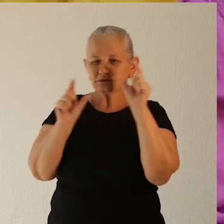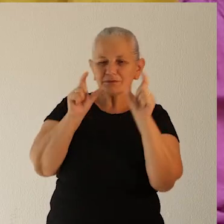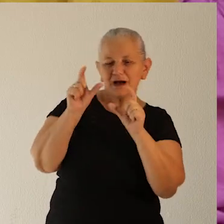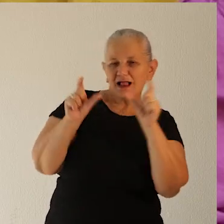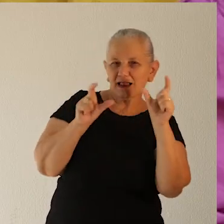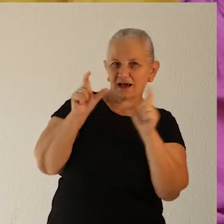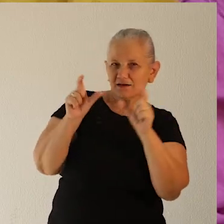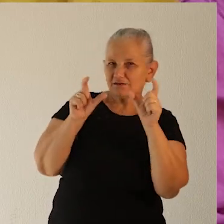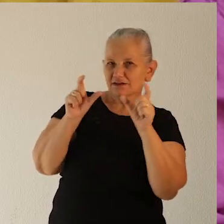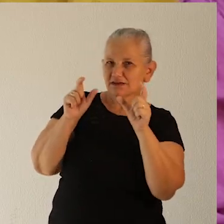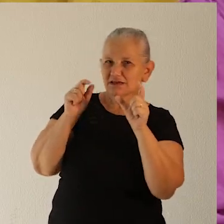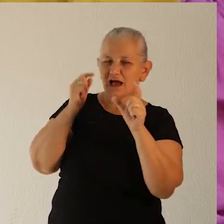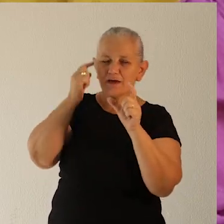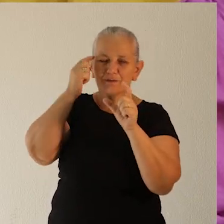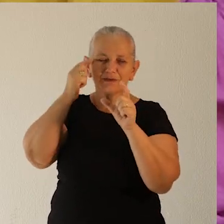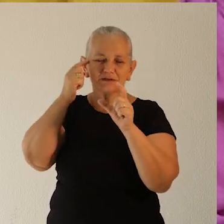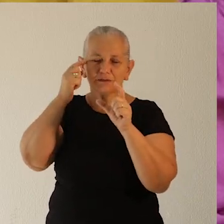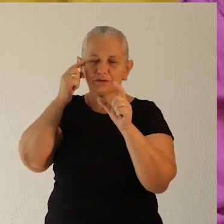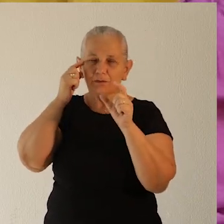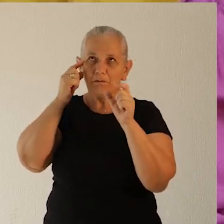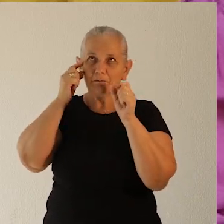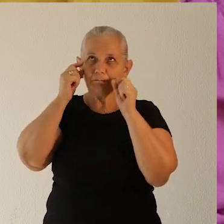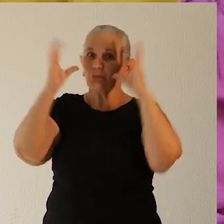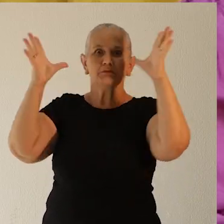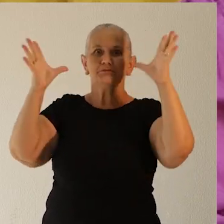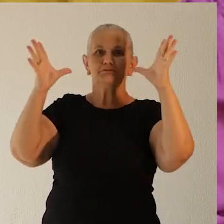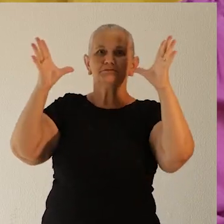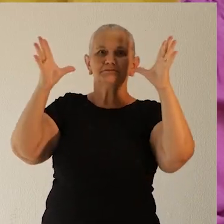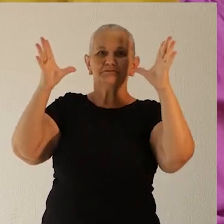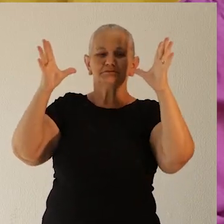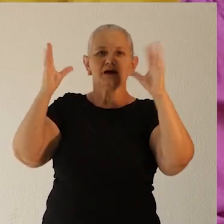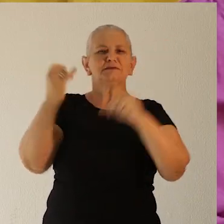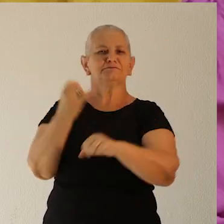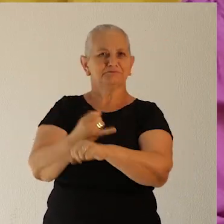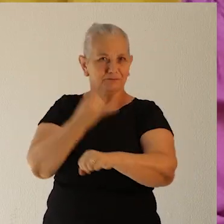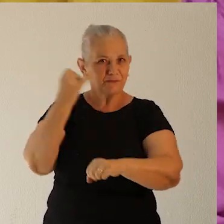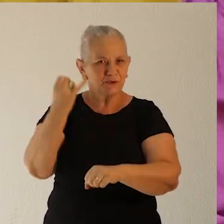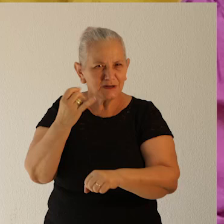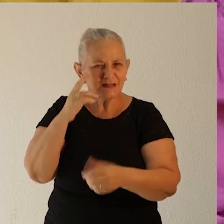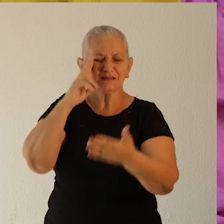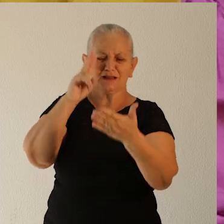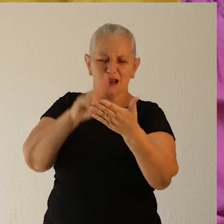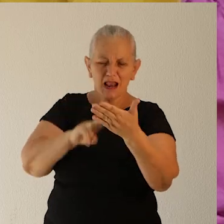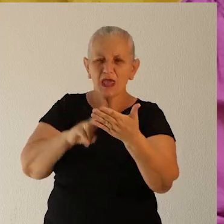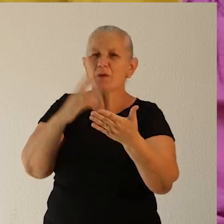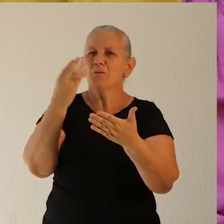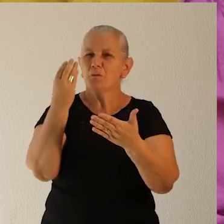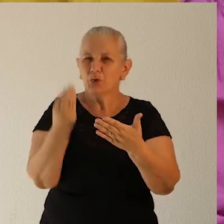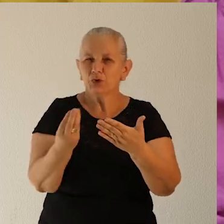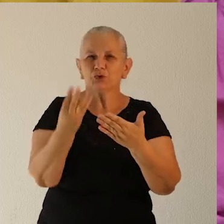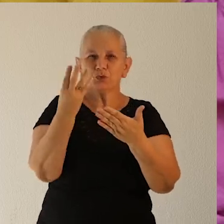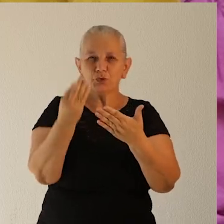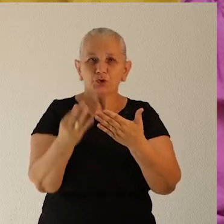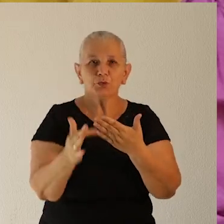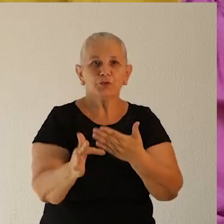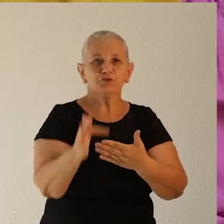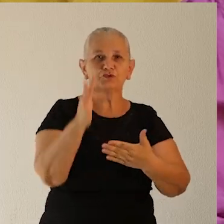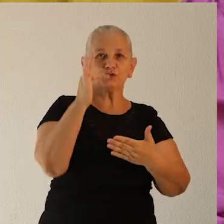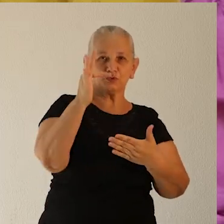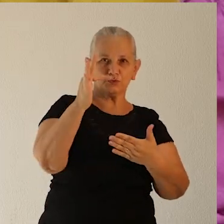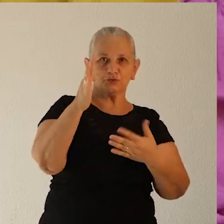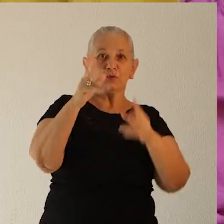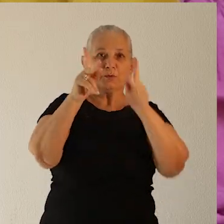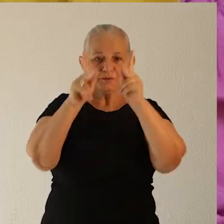sua imaginação é despertada. É muito importante lermos muito para o nosso futuro, para o nosso